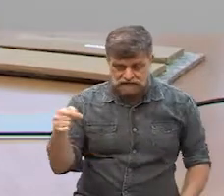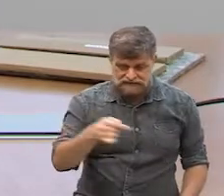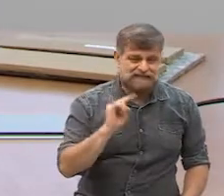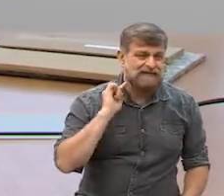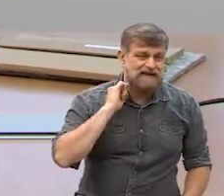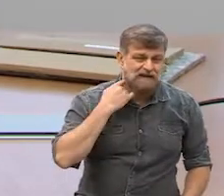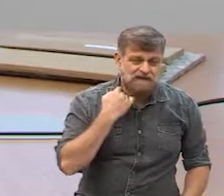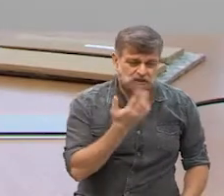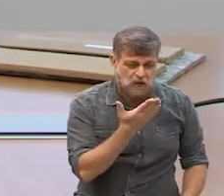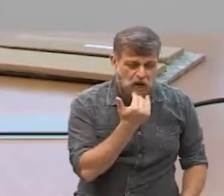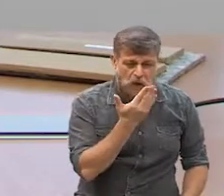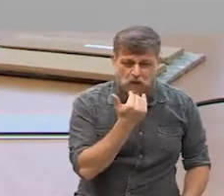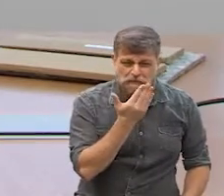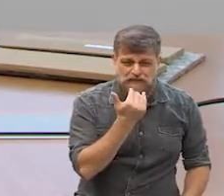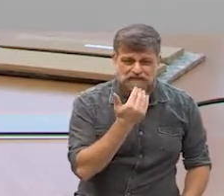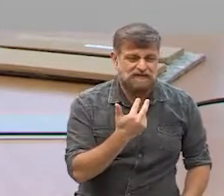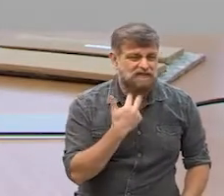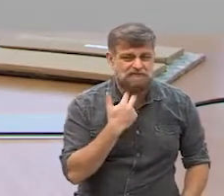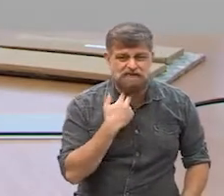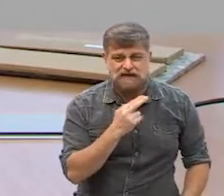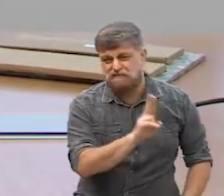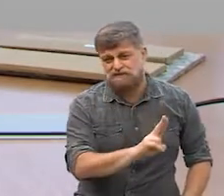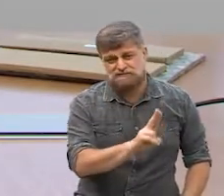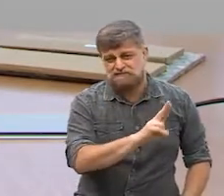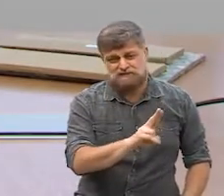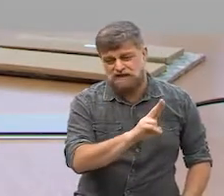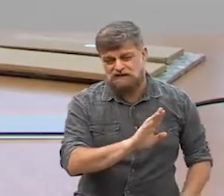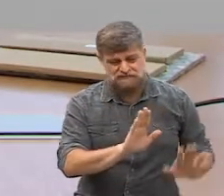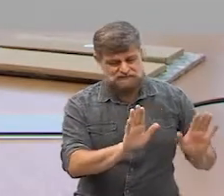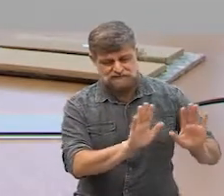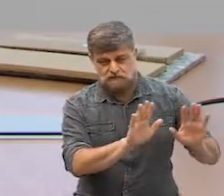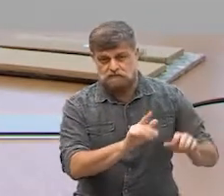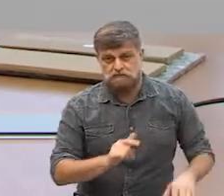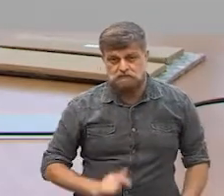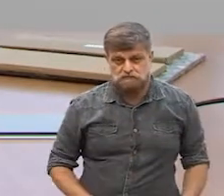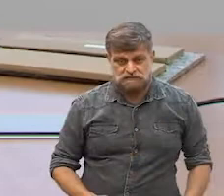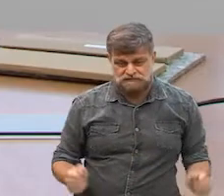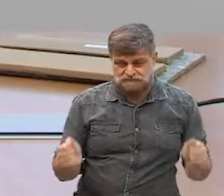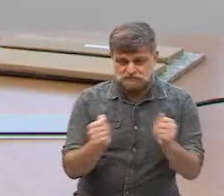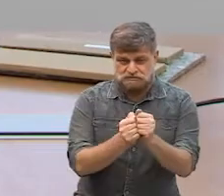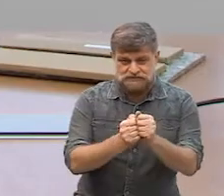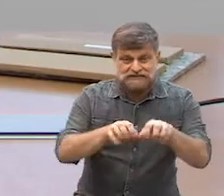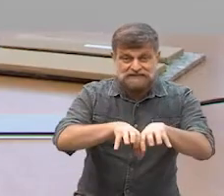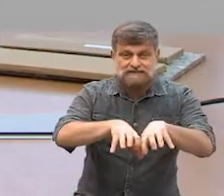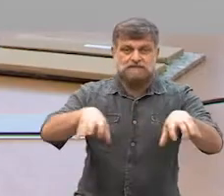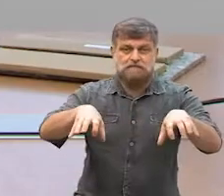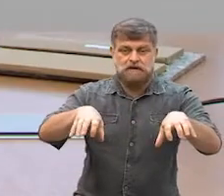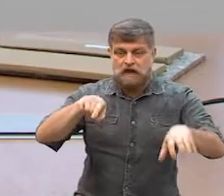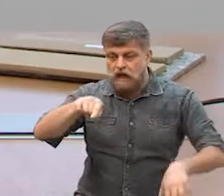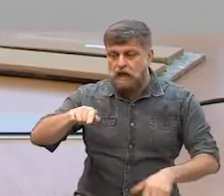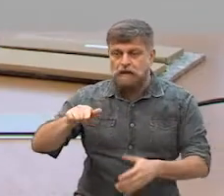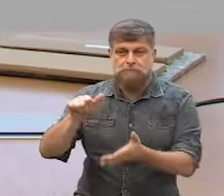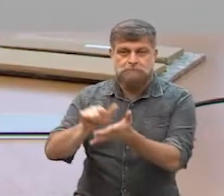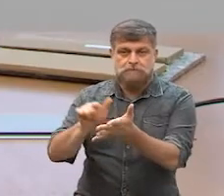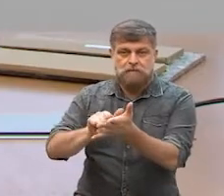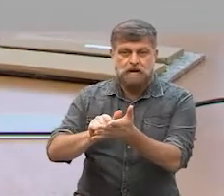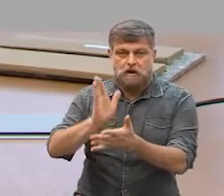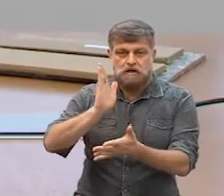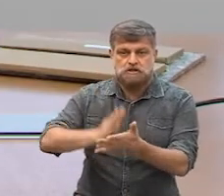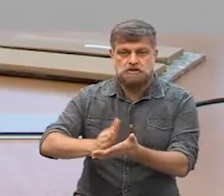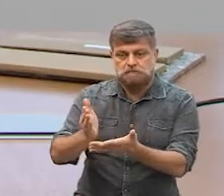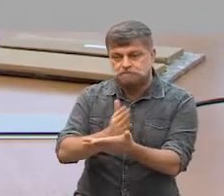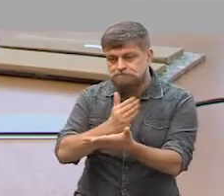lixo, né, de resto de comida, né, o lixo de banheiro, se você não colocar com esse material, ele, entendeu, já